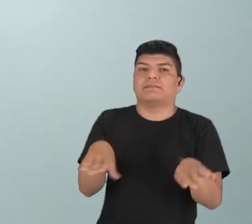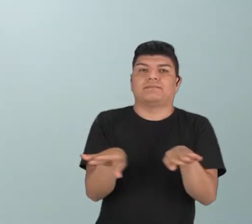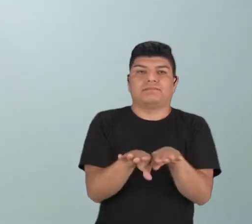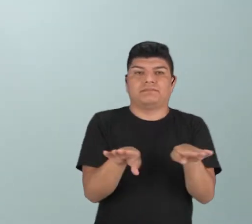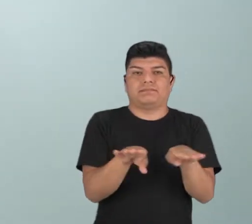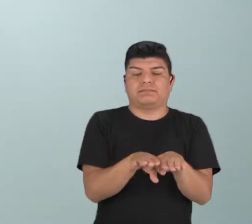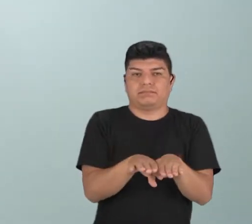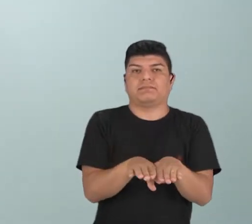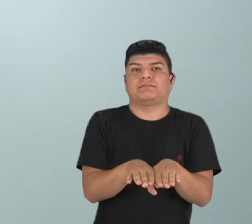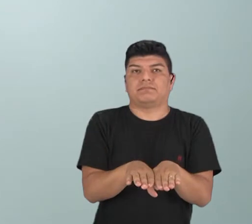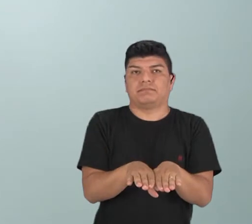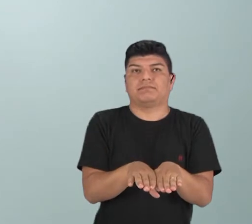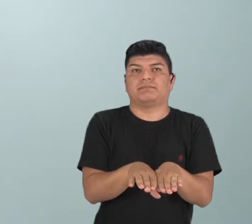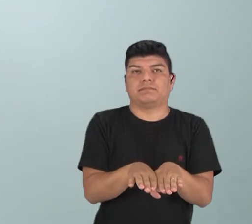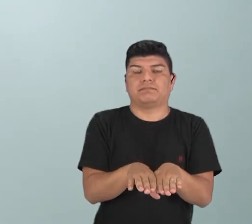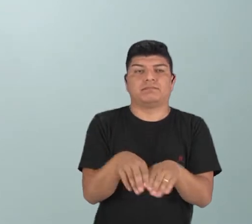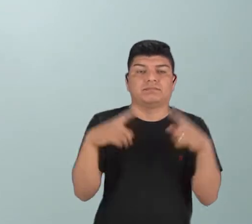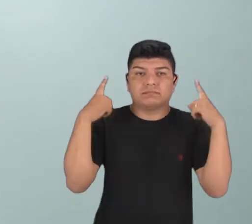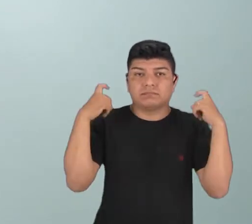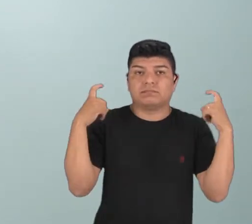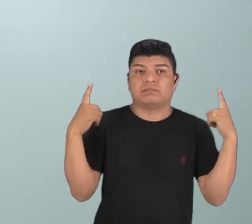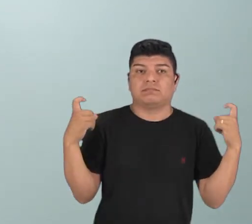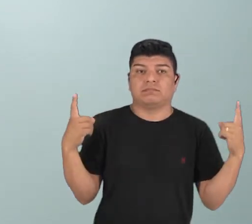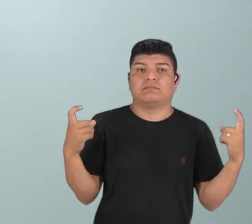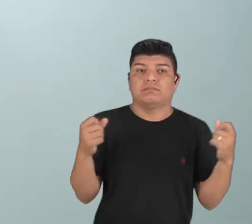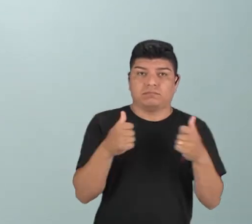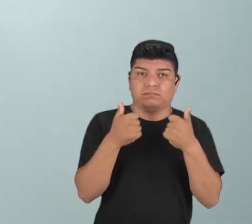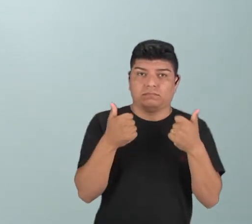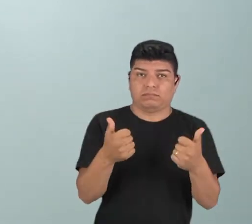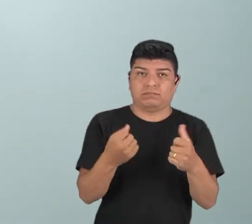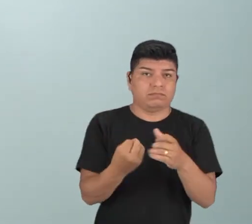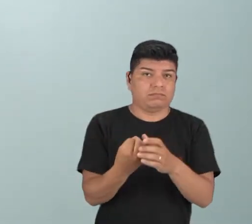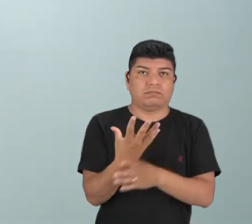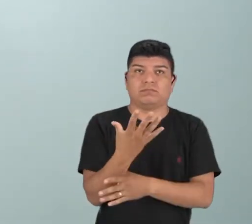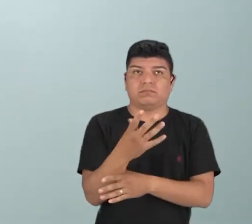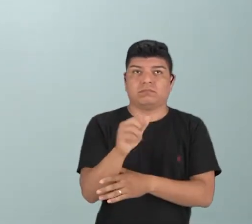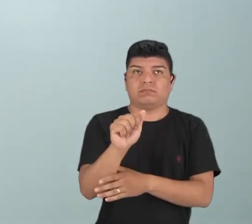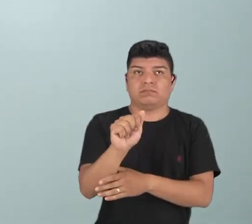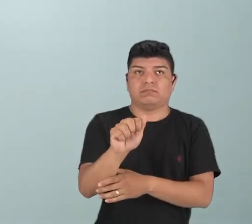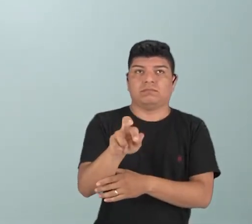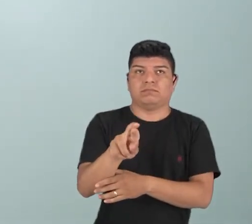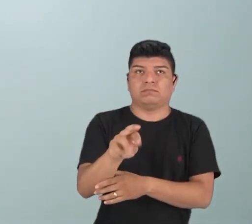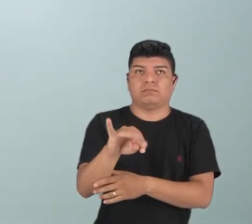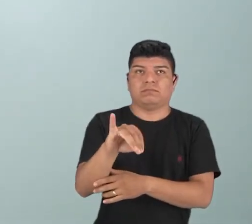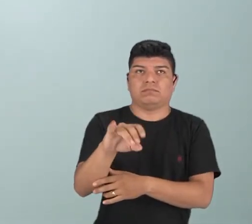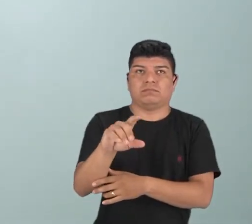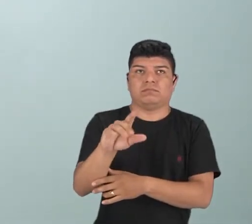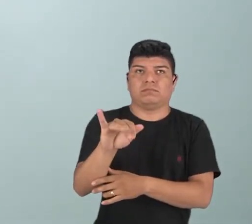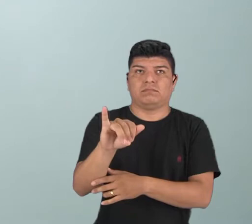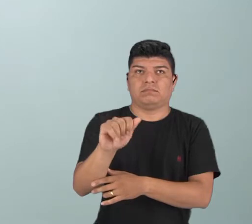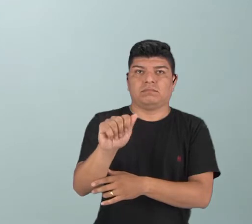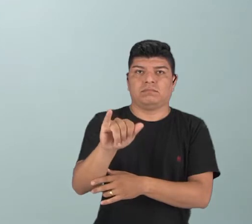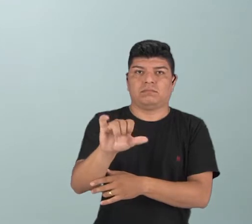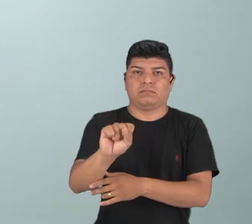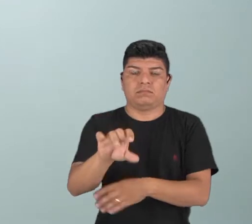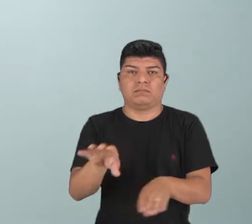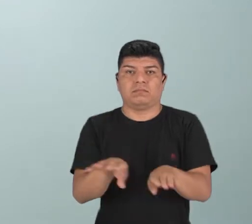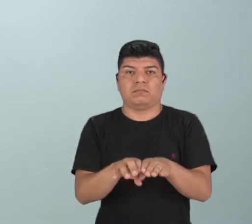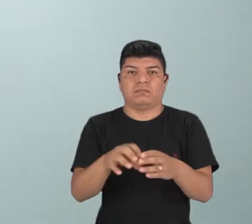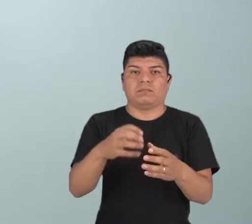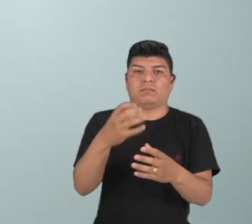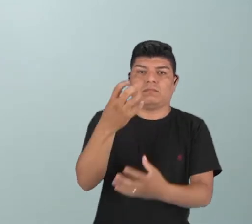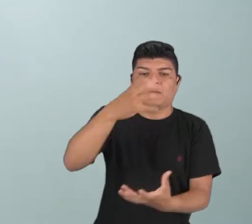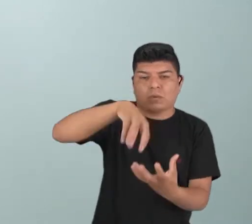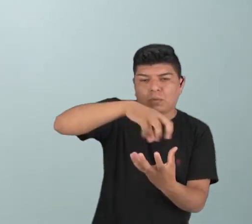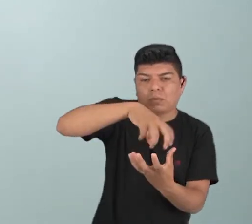é um som artificial, certo? Quando a gente coloca um carro para funcionar, liga um liquidificador,